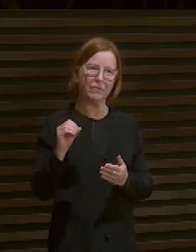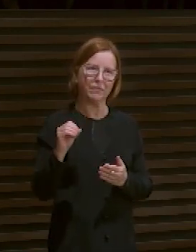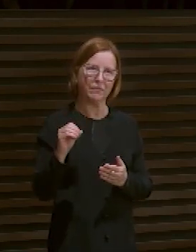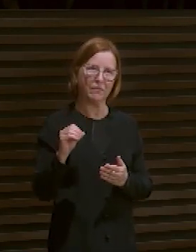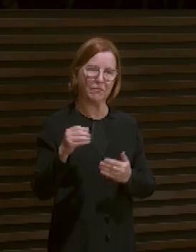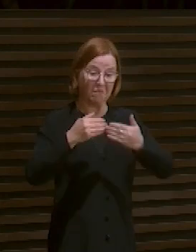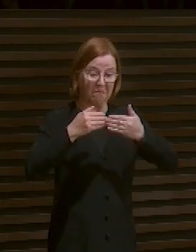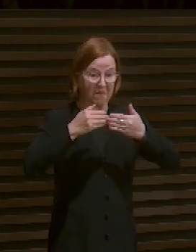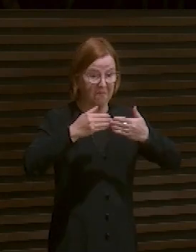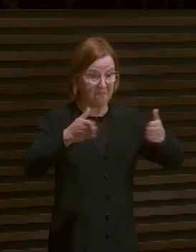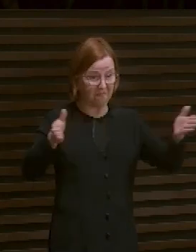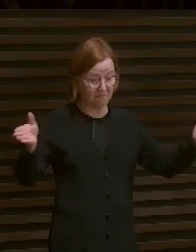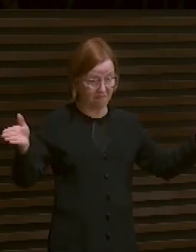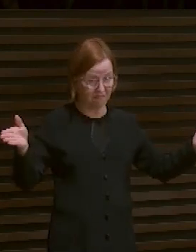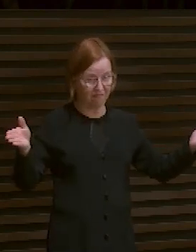inaugurada em Abu Dhabi